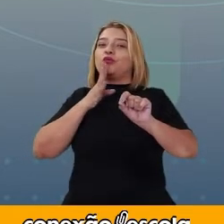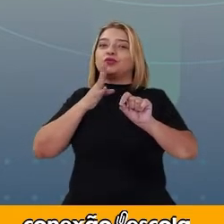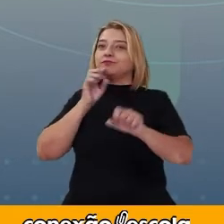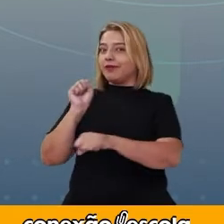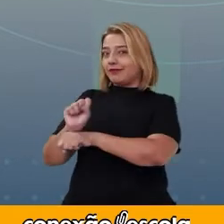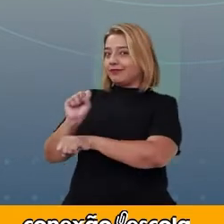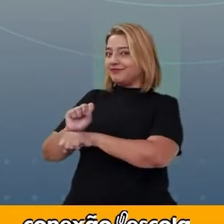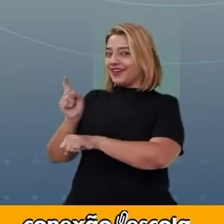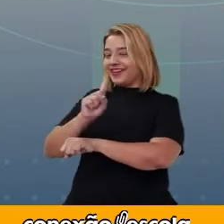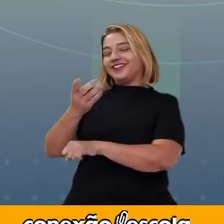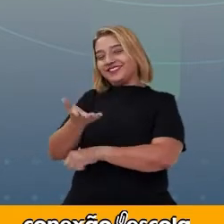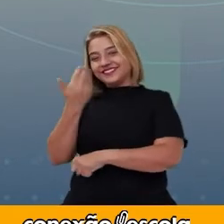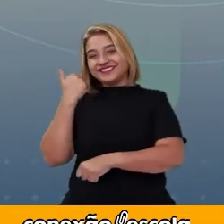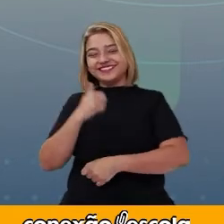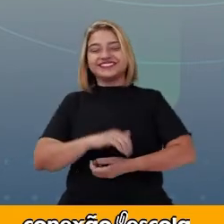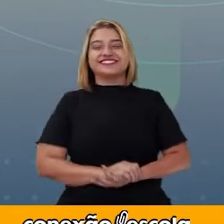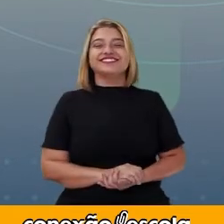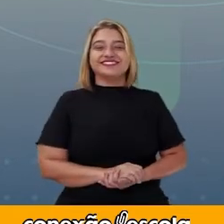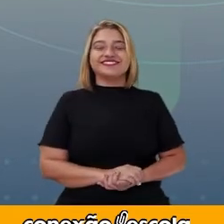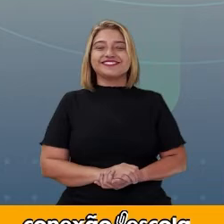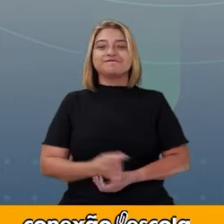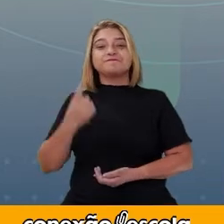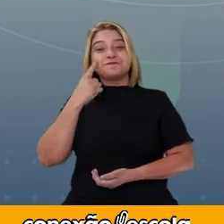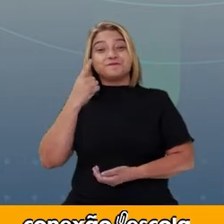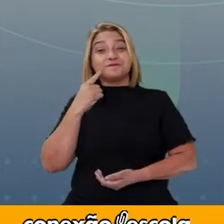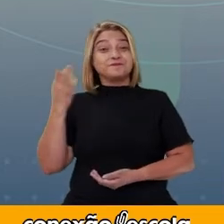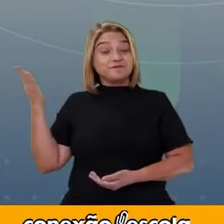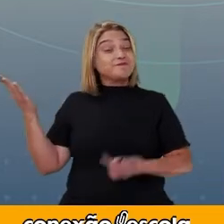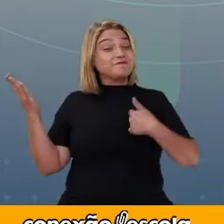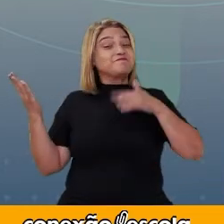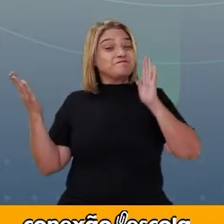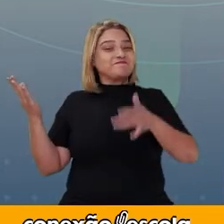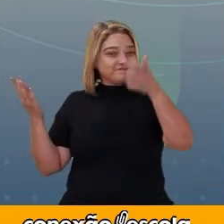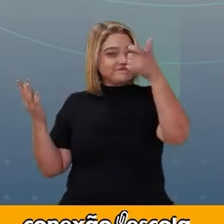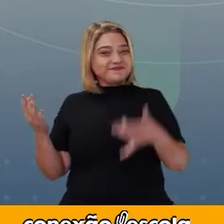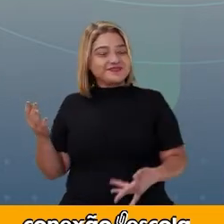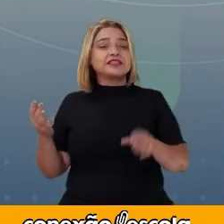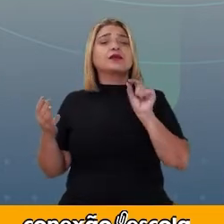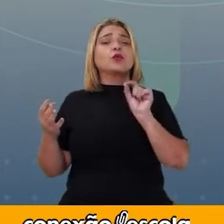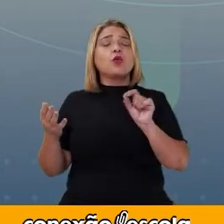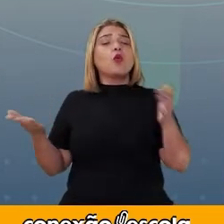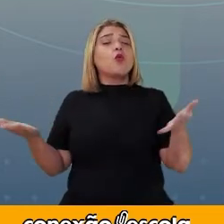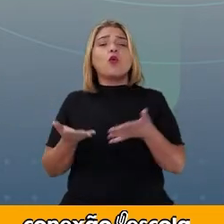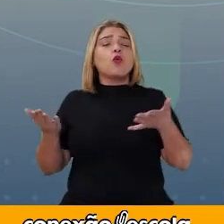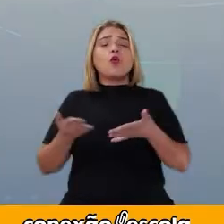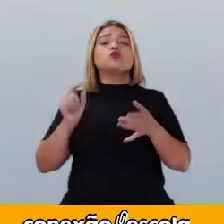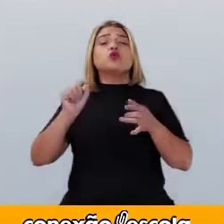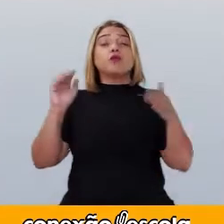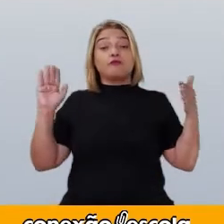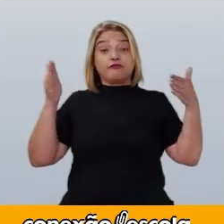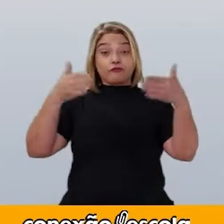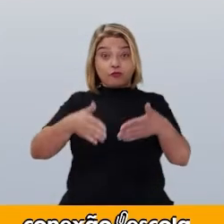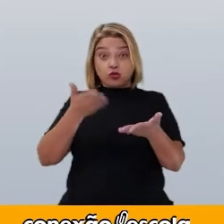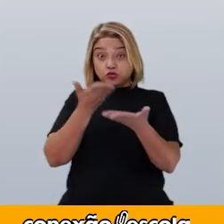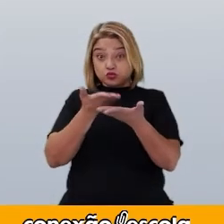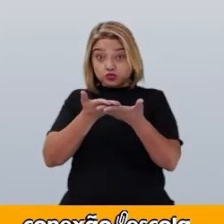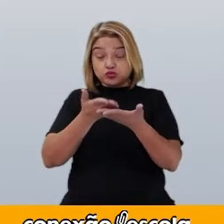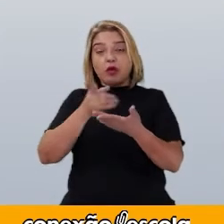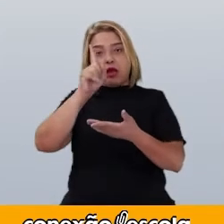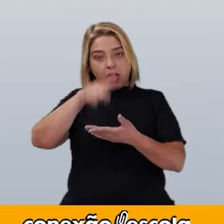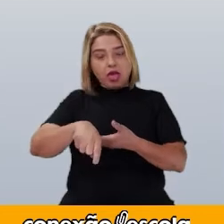não espera. Olha só, como eu já disse para vocês, hoje o foco do nosso estudo